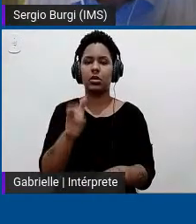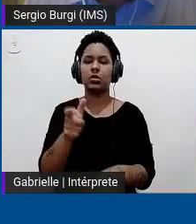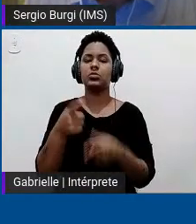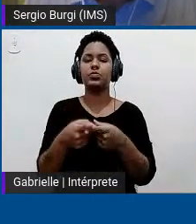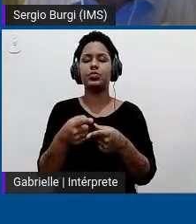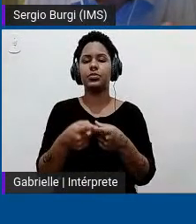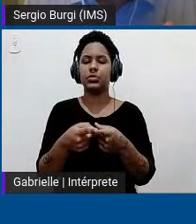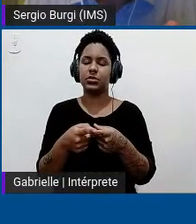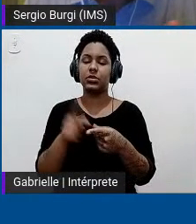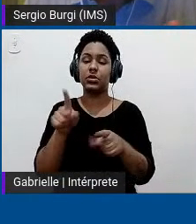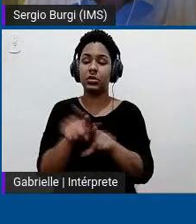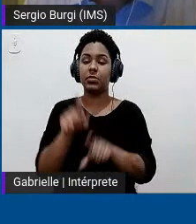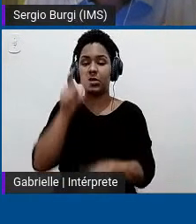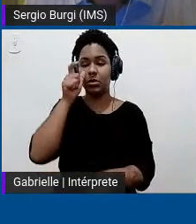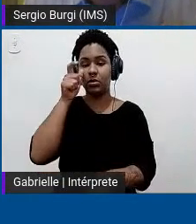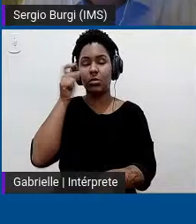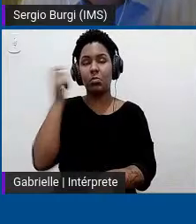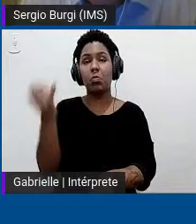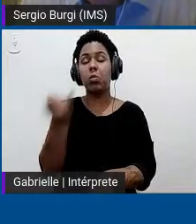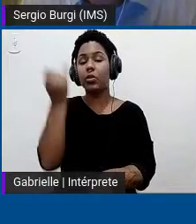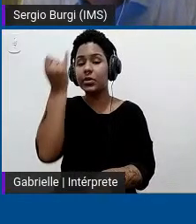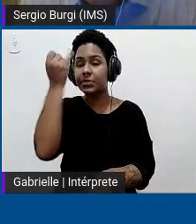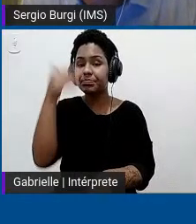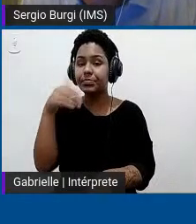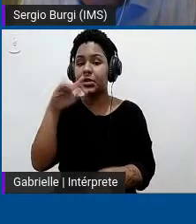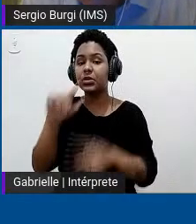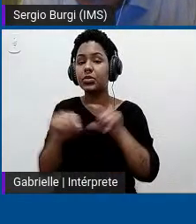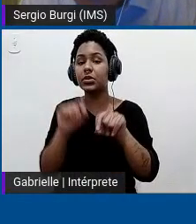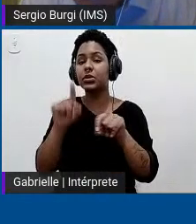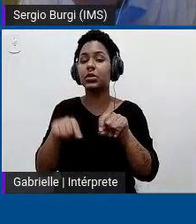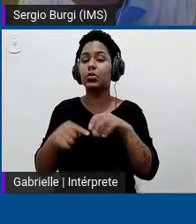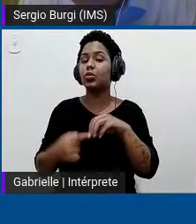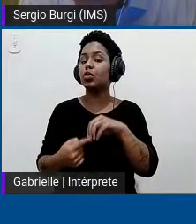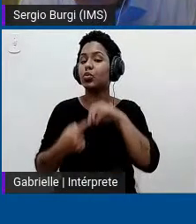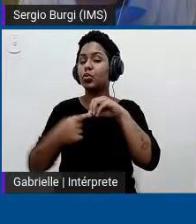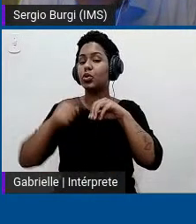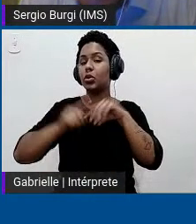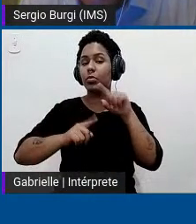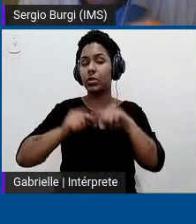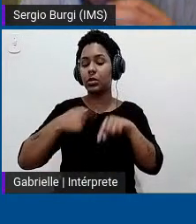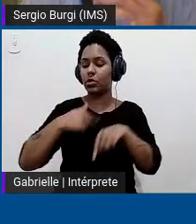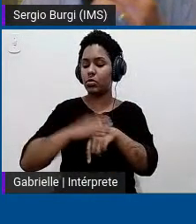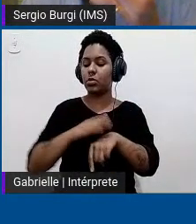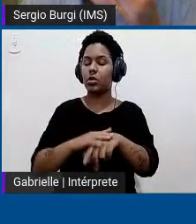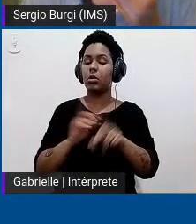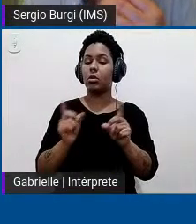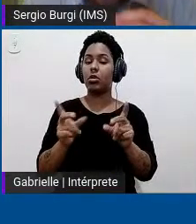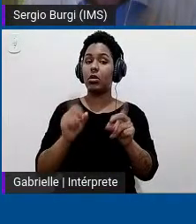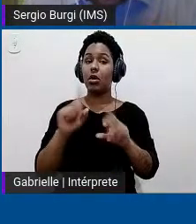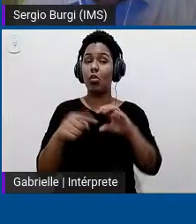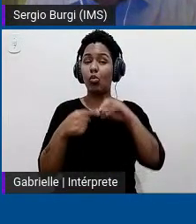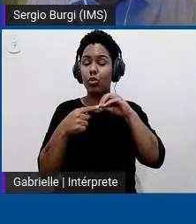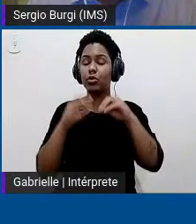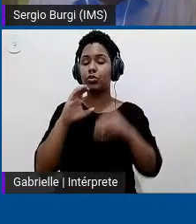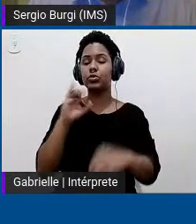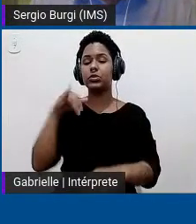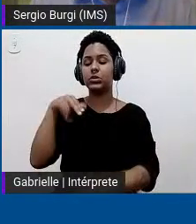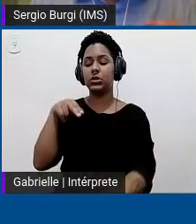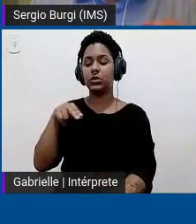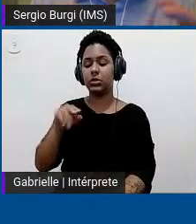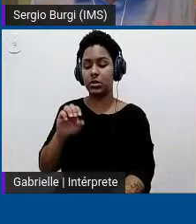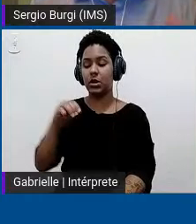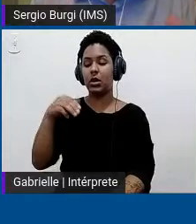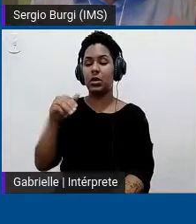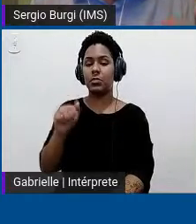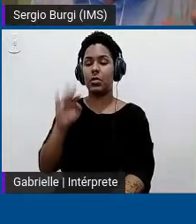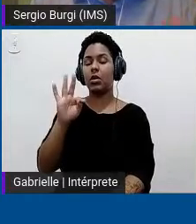o mais importante é que ele diz: este é o único equipamento que eu comercializo, é o único cinematógrafo que eu comercializo. Quer